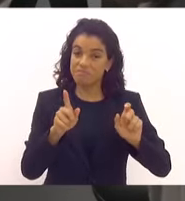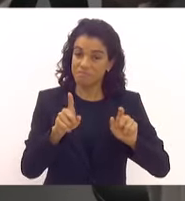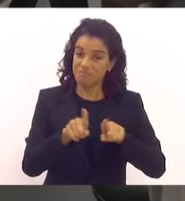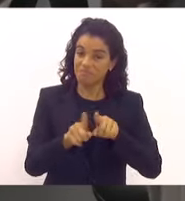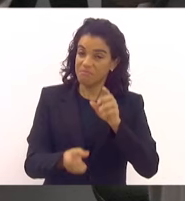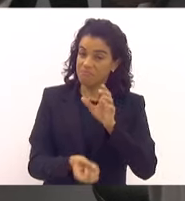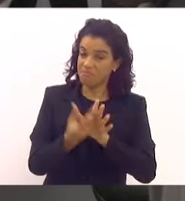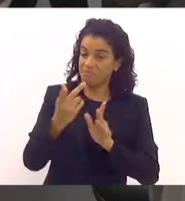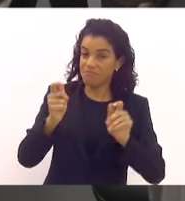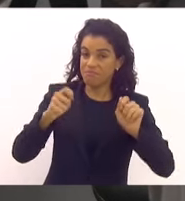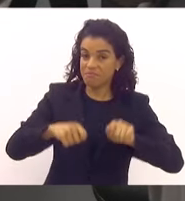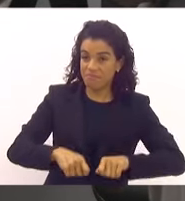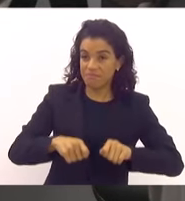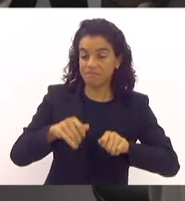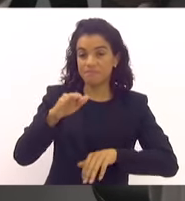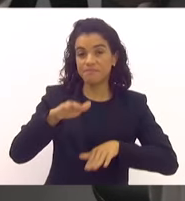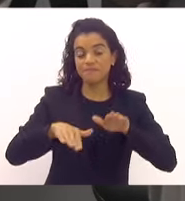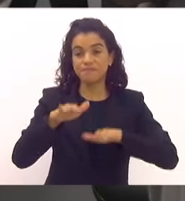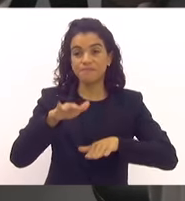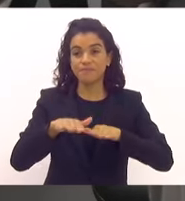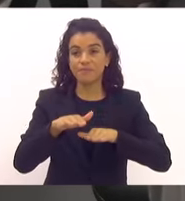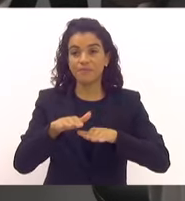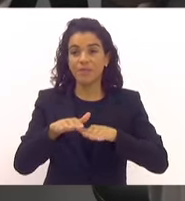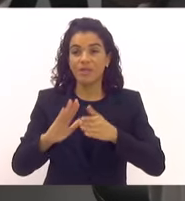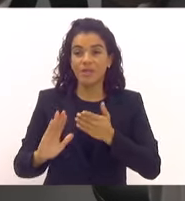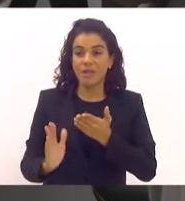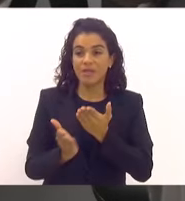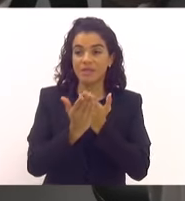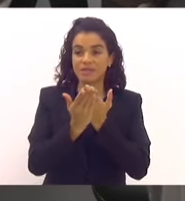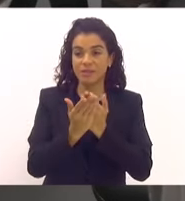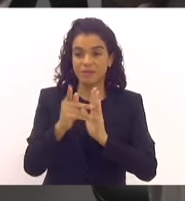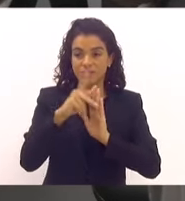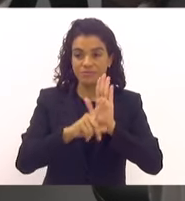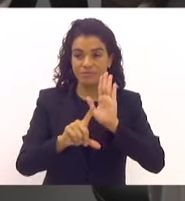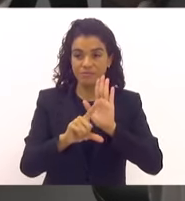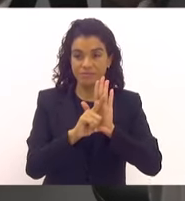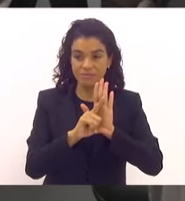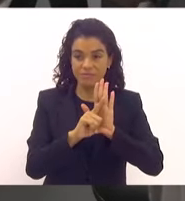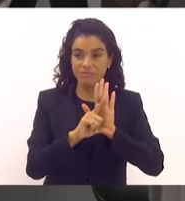inclusive, de repente, anexar um projeto de lei